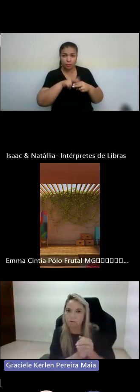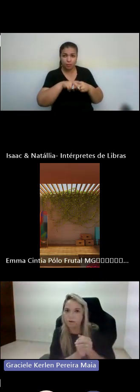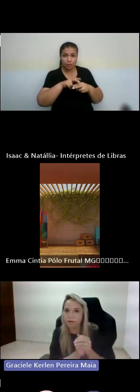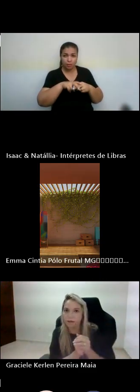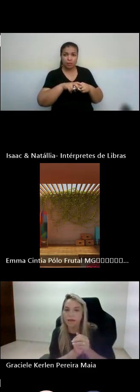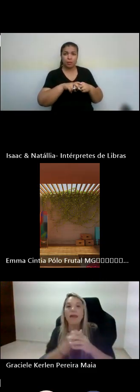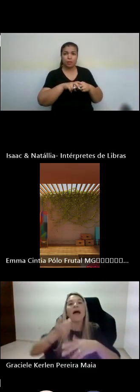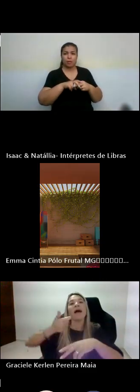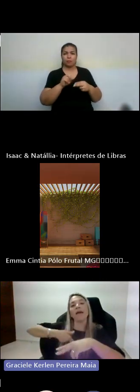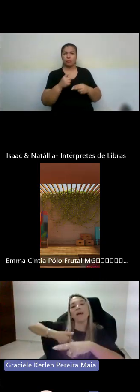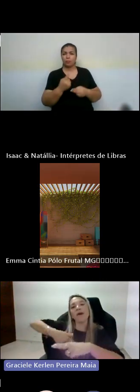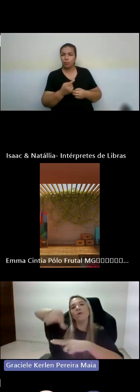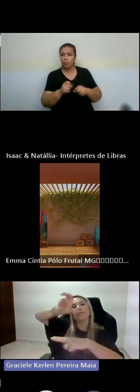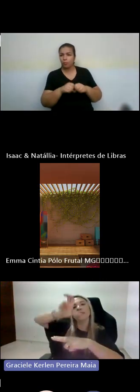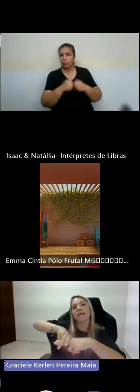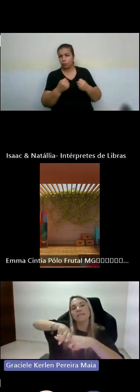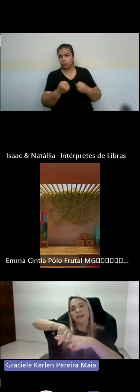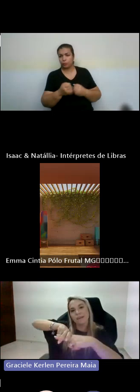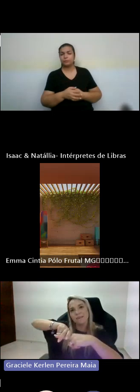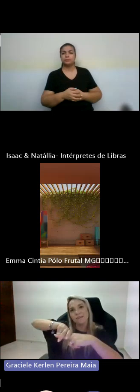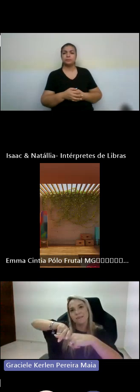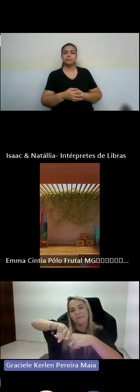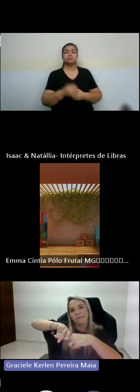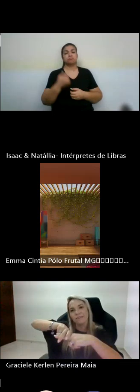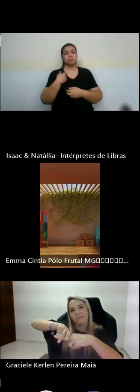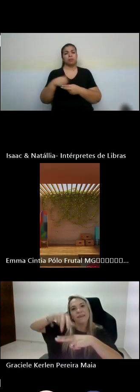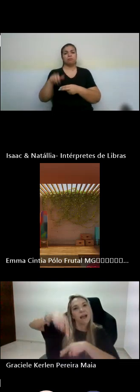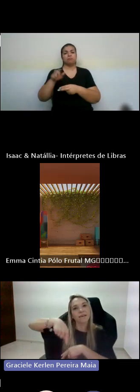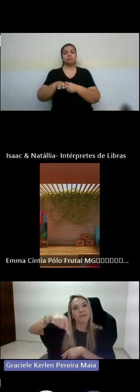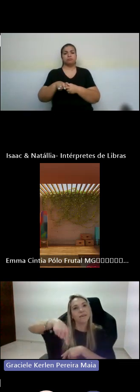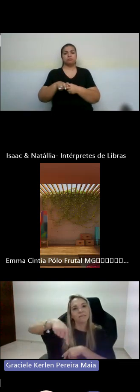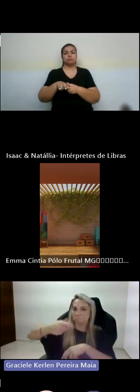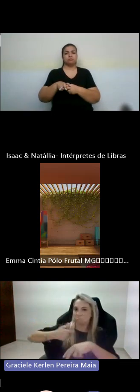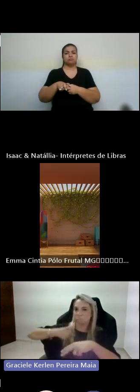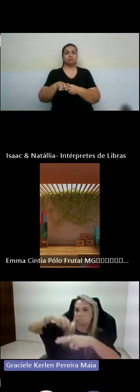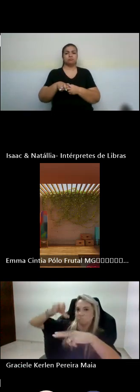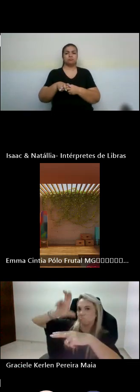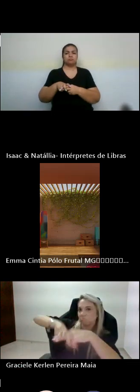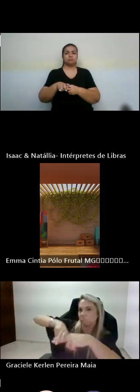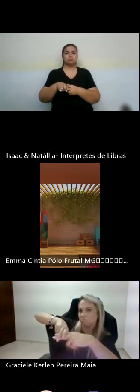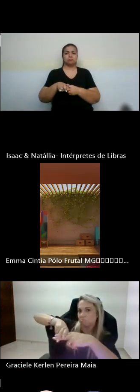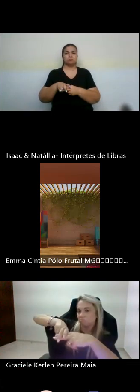quebrou. Eu sentei. Aqui.